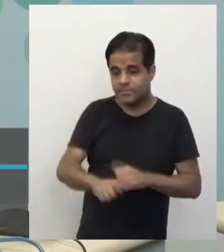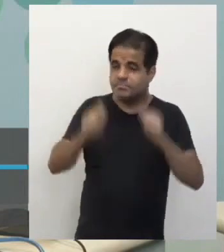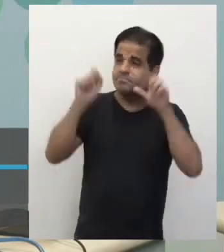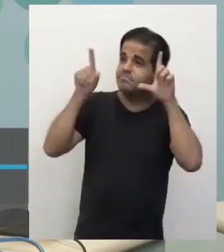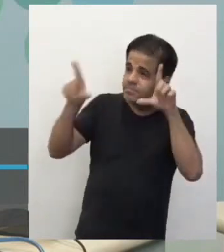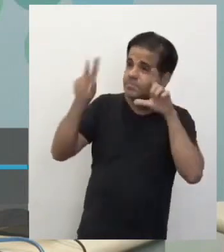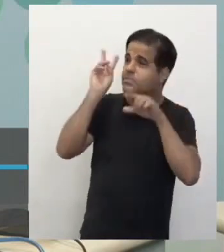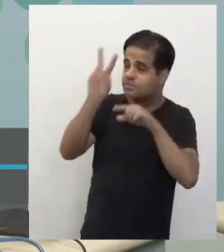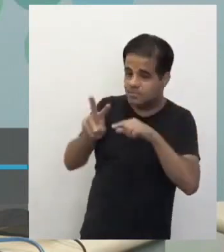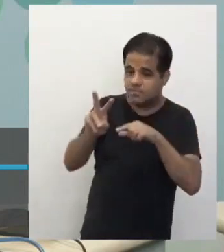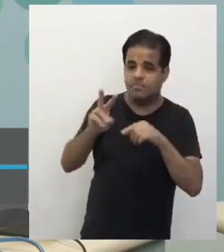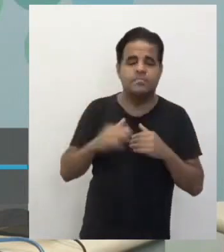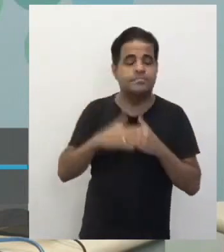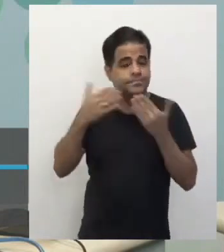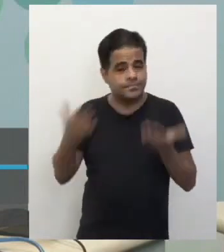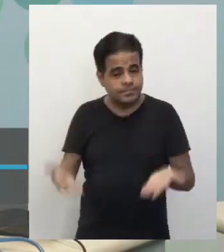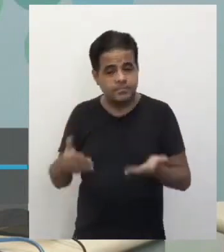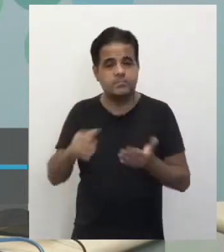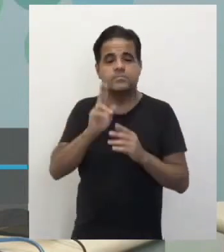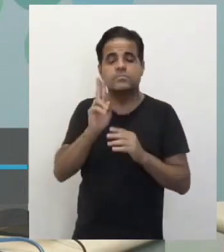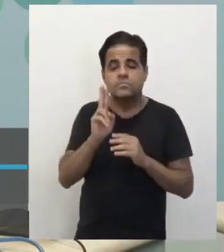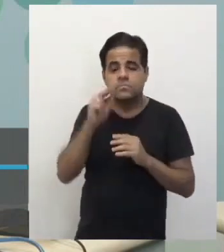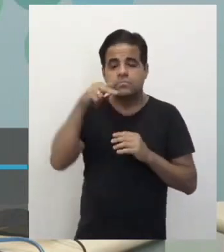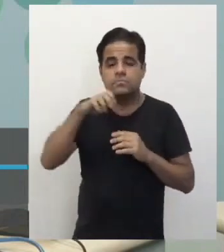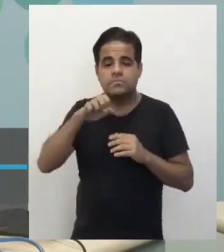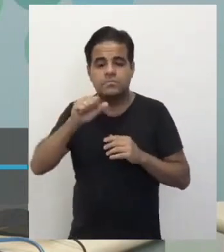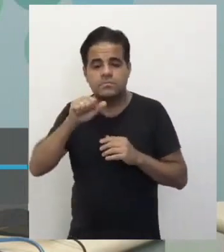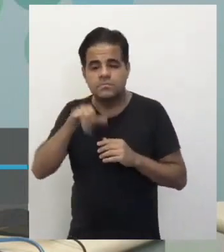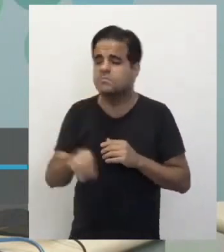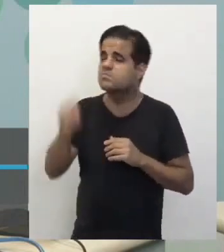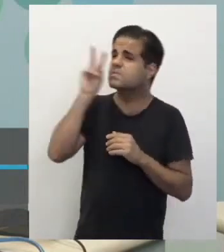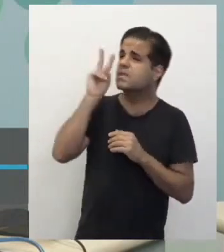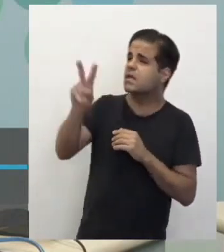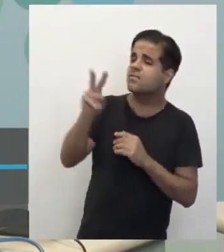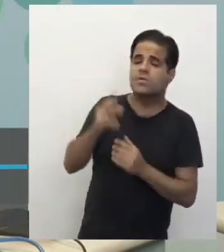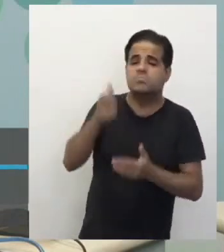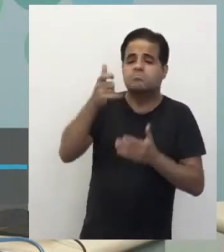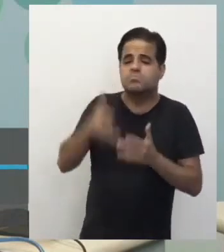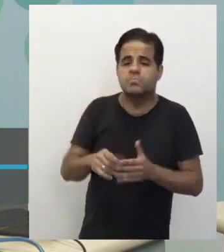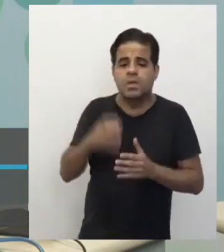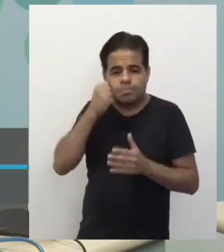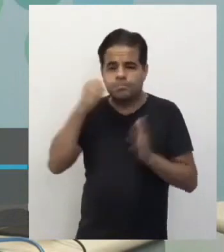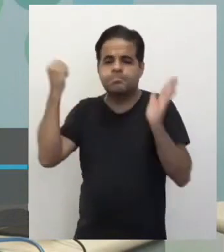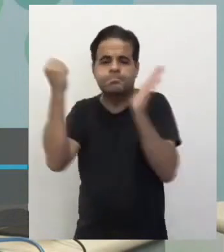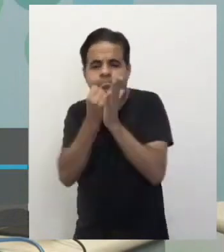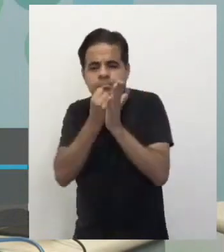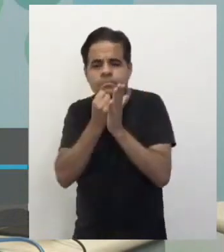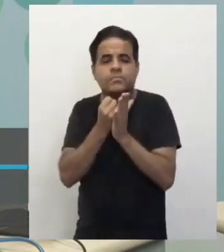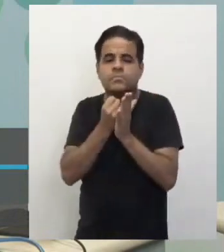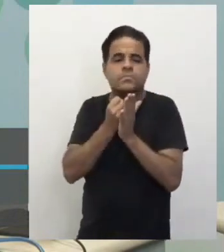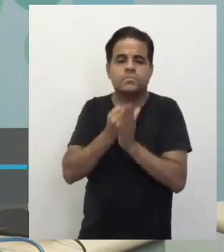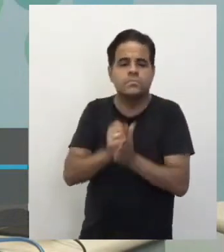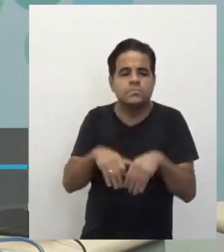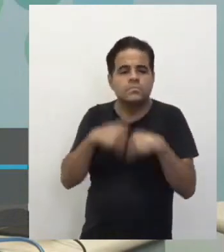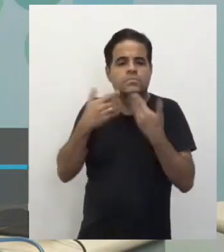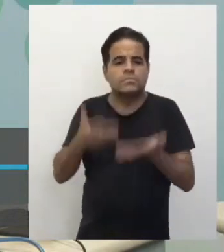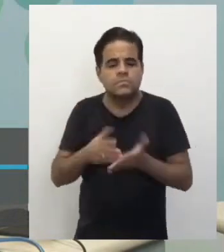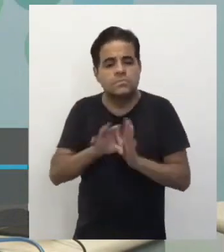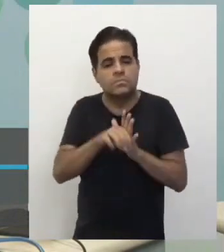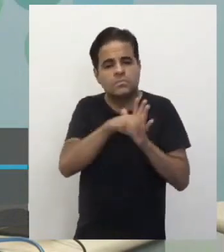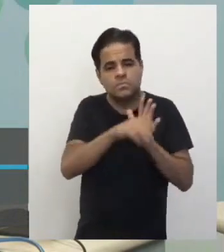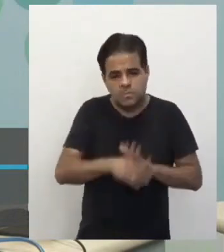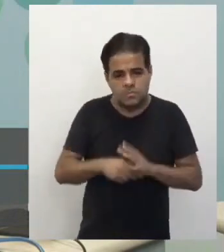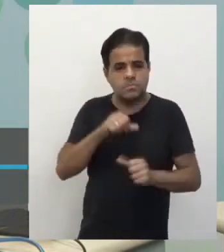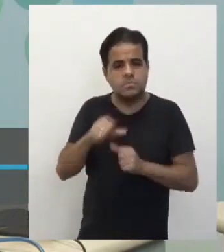imagem o que a Unesco, né, considera como definição de patrimônio cultural, qual é o reforço conceitual que ela